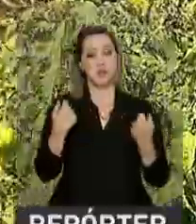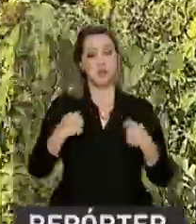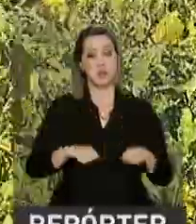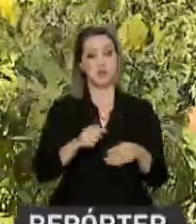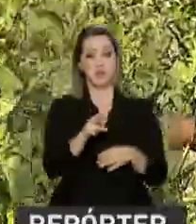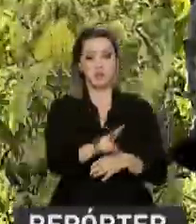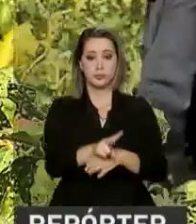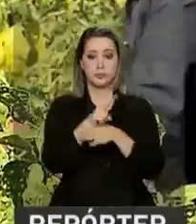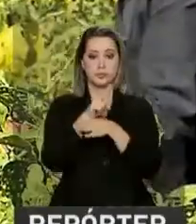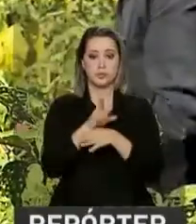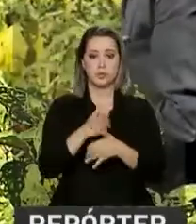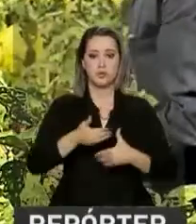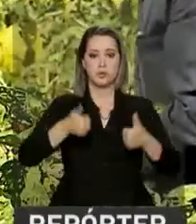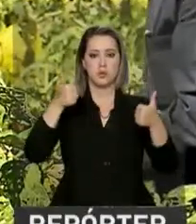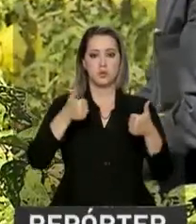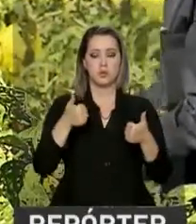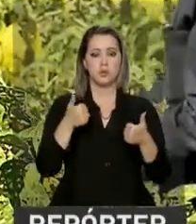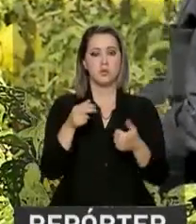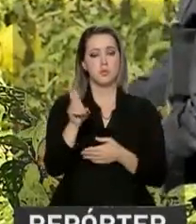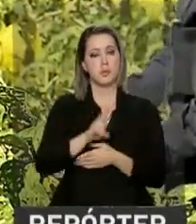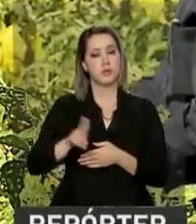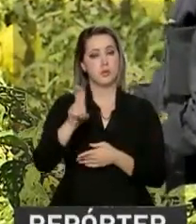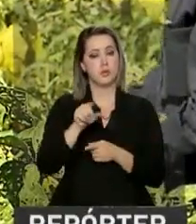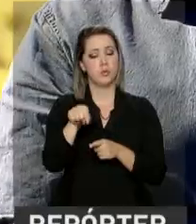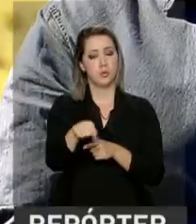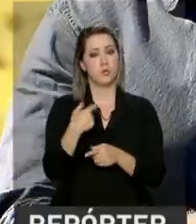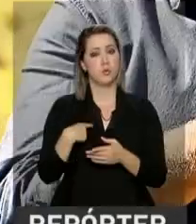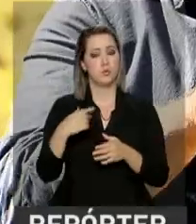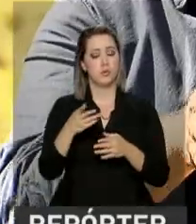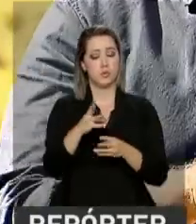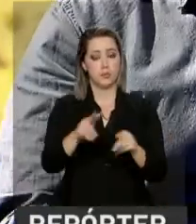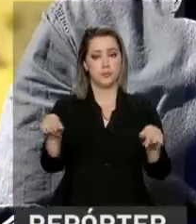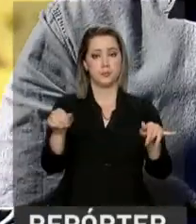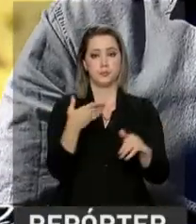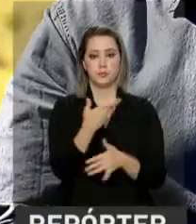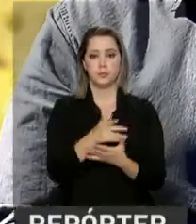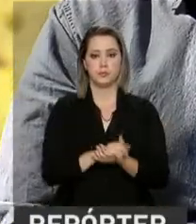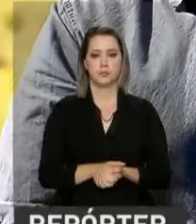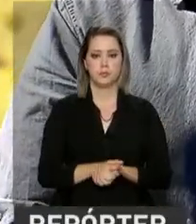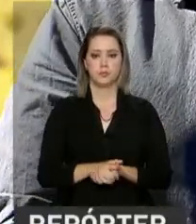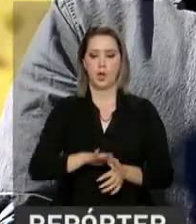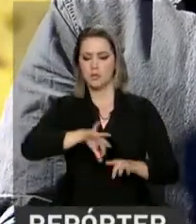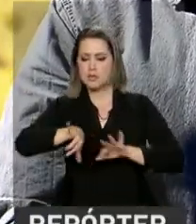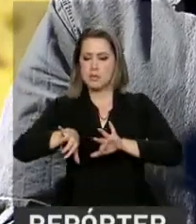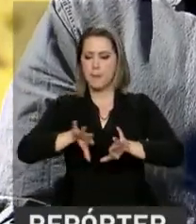acesso ao crédito e melhorar os recursos da propriedade. Eu acho que vai ser um divisor de águas